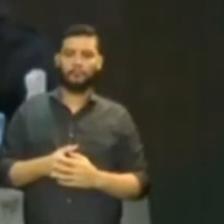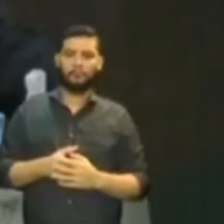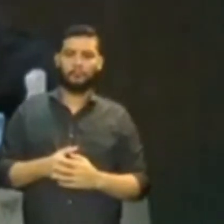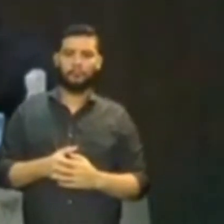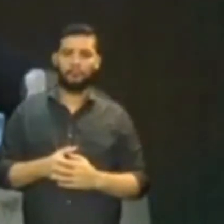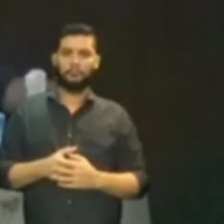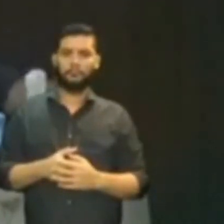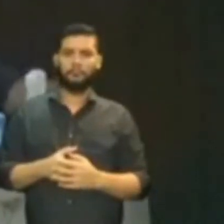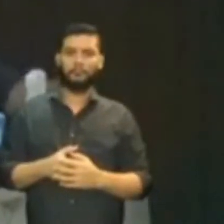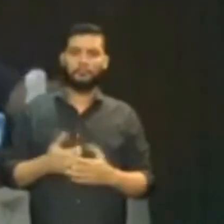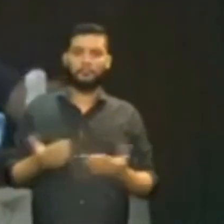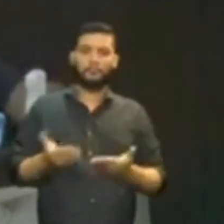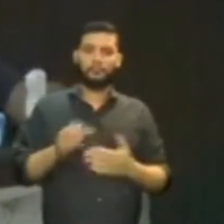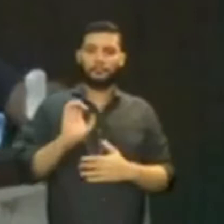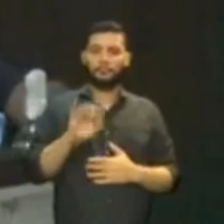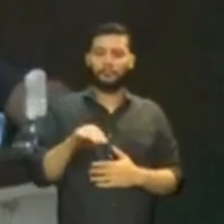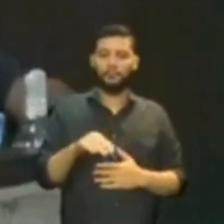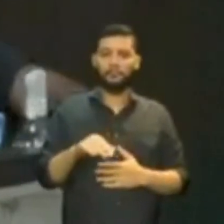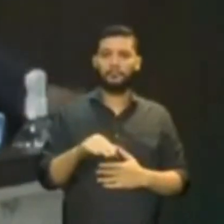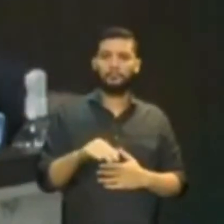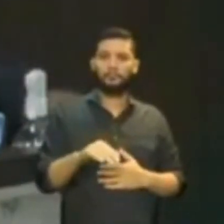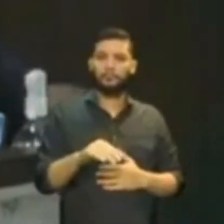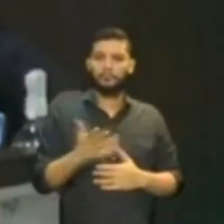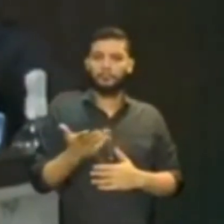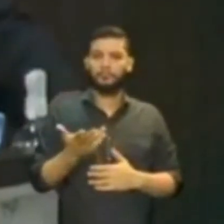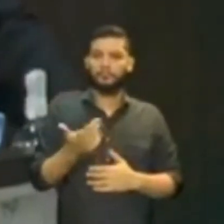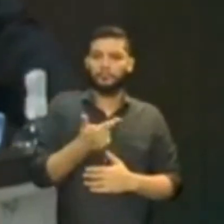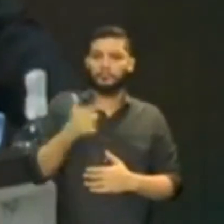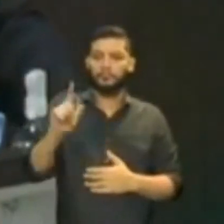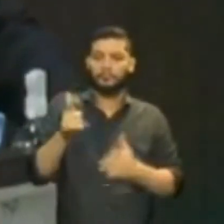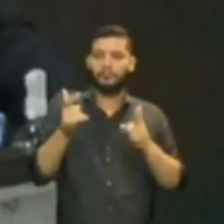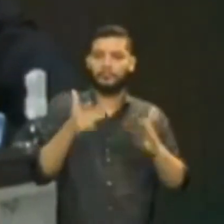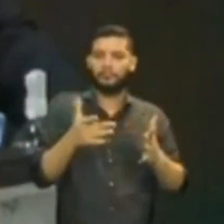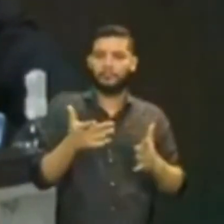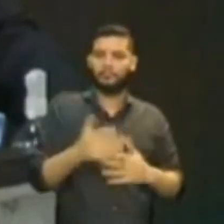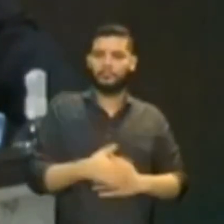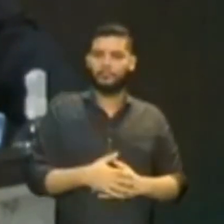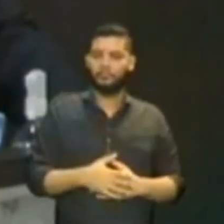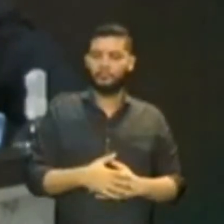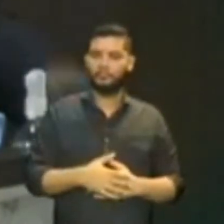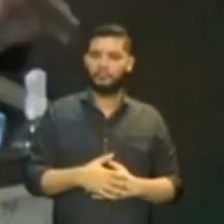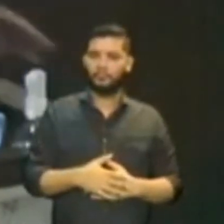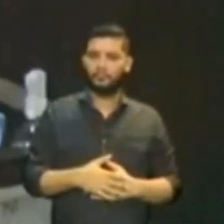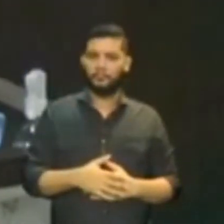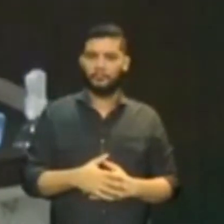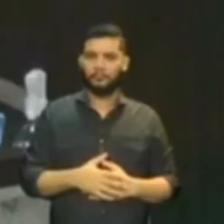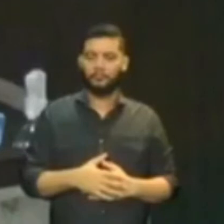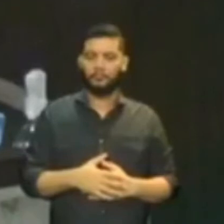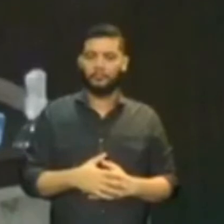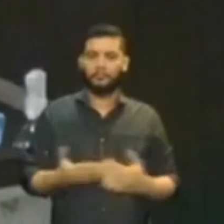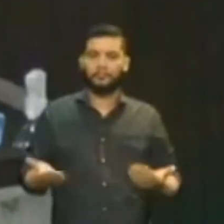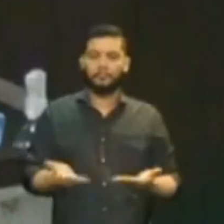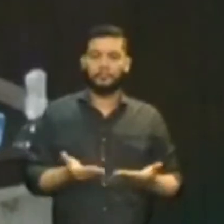transformaram o município de Caucaia, pelo abandono de outros governos, numa cidade dormitório. Aí chega agora